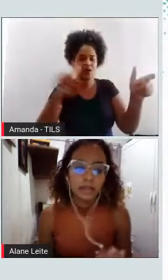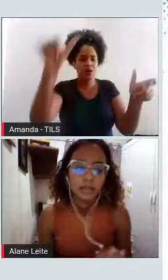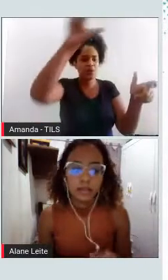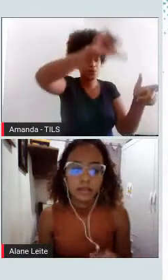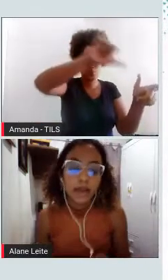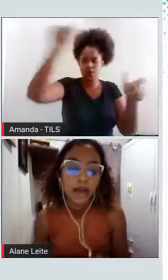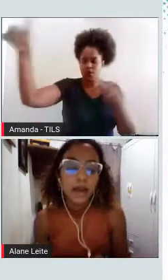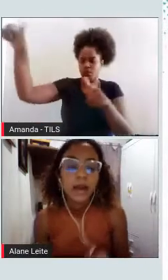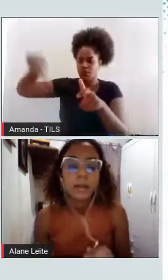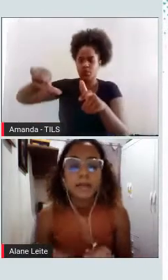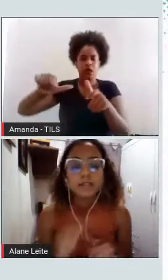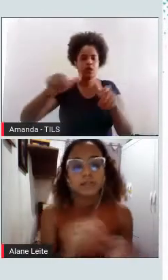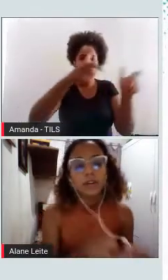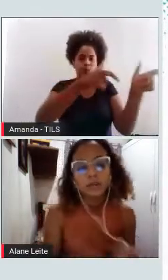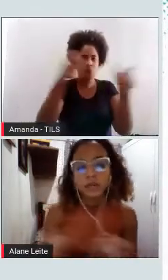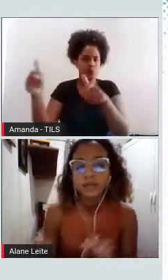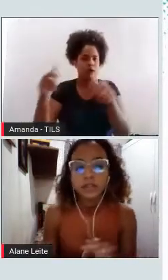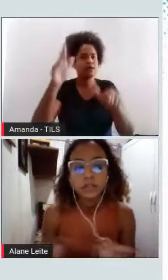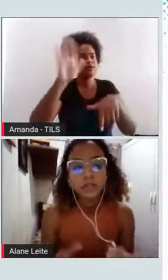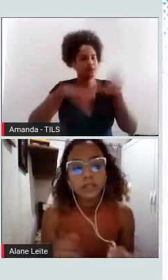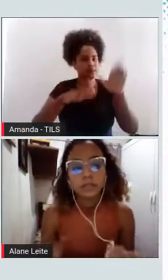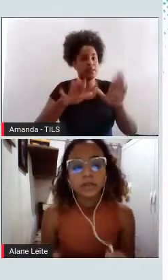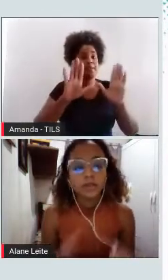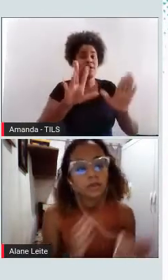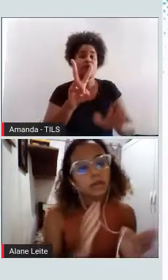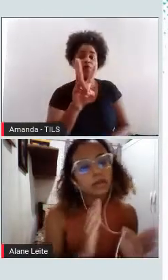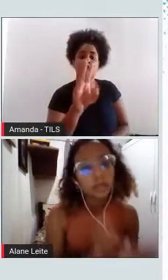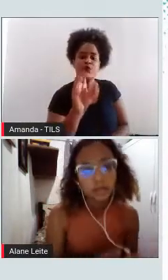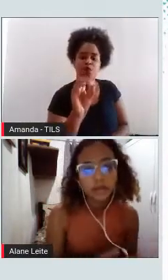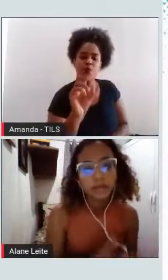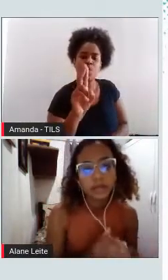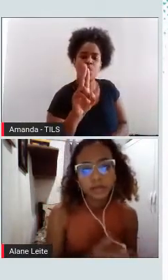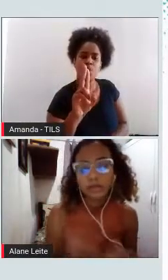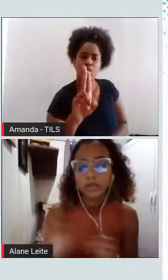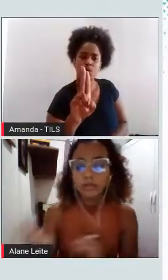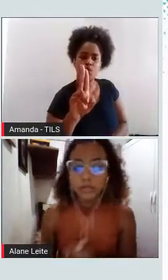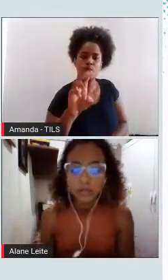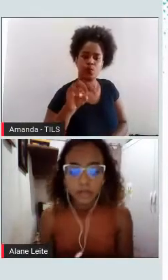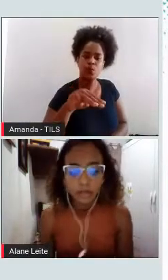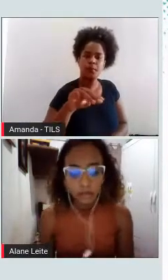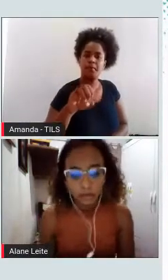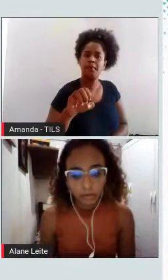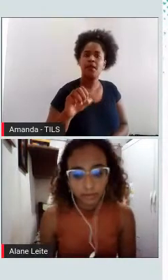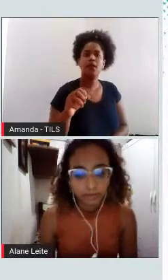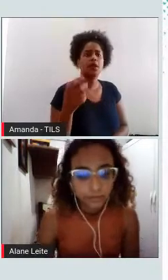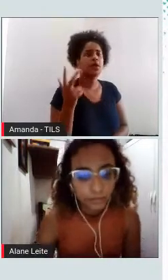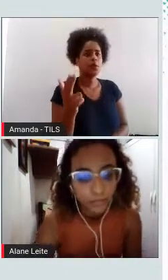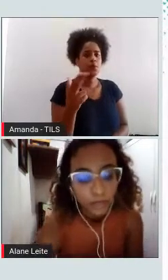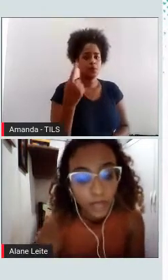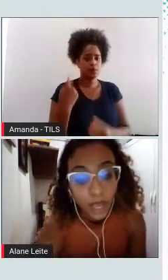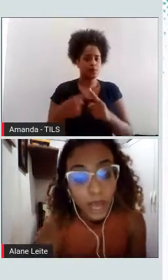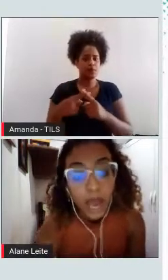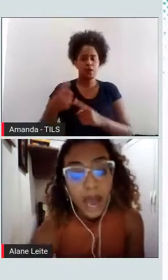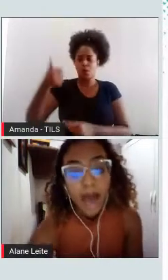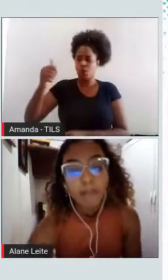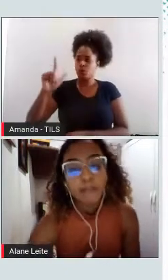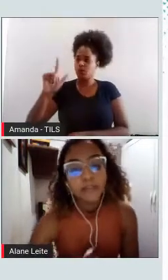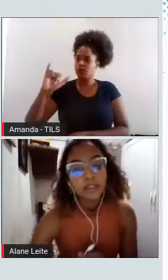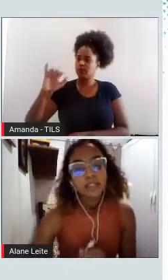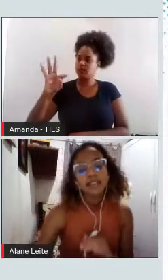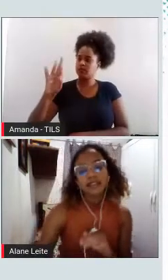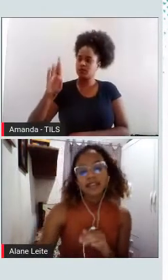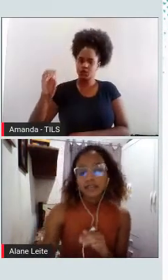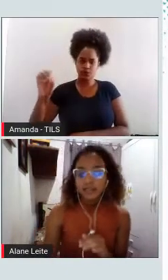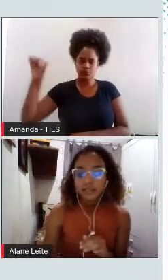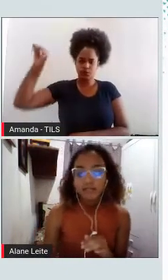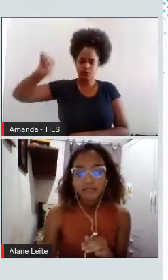dela vai variar, mas o volume vai ser o mesmo, porque eu coloquei 1 litro de água em um e 1 litro de água em outro. A